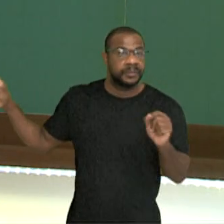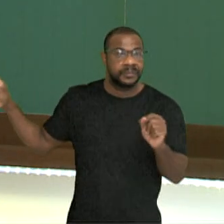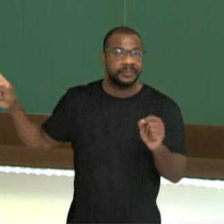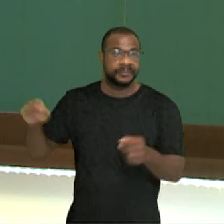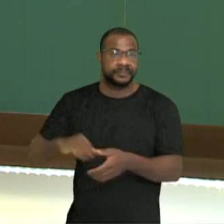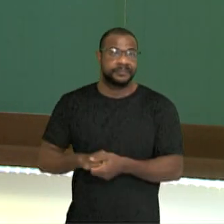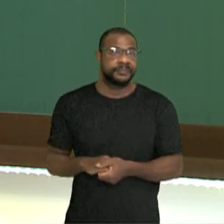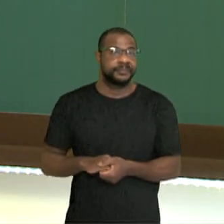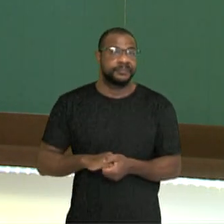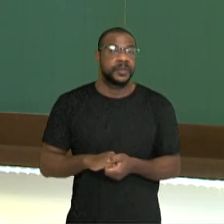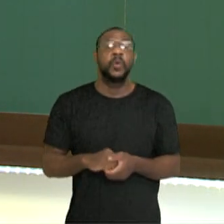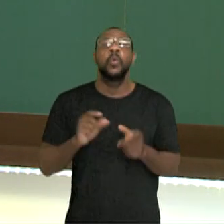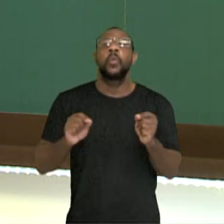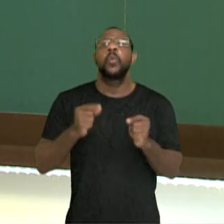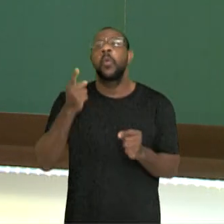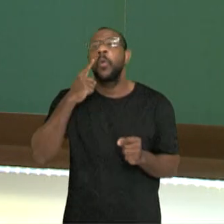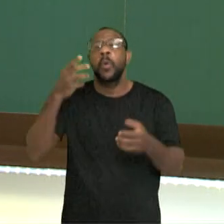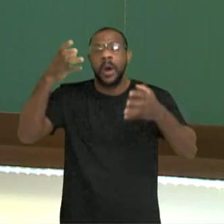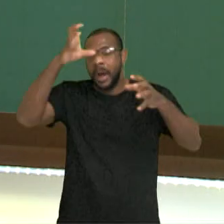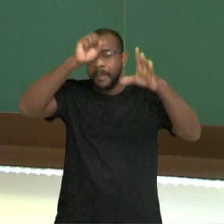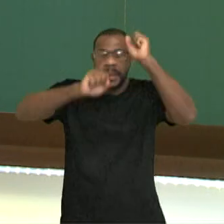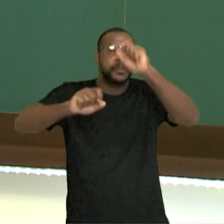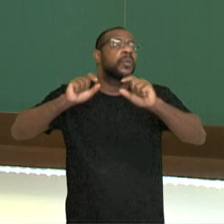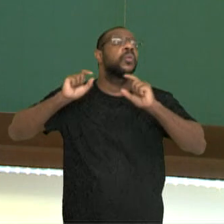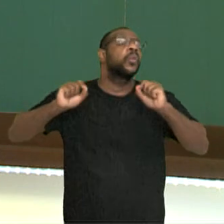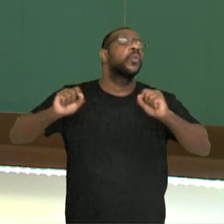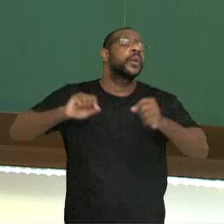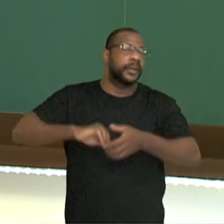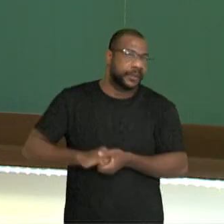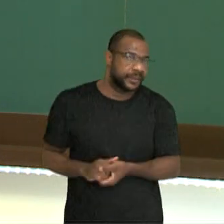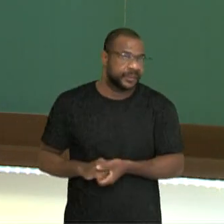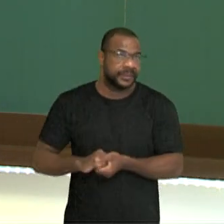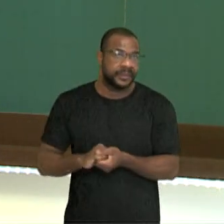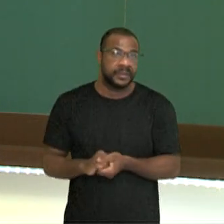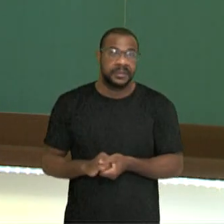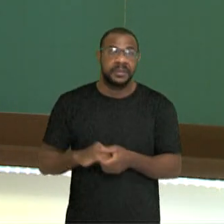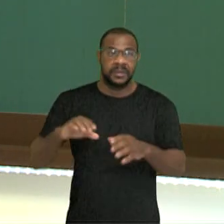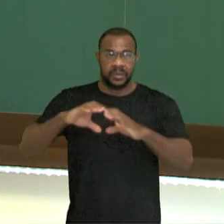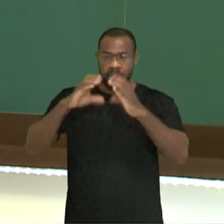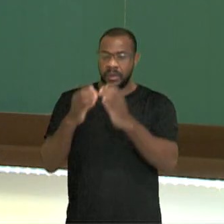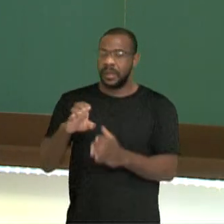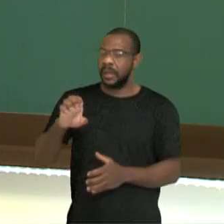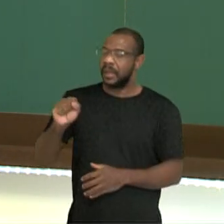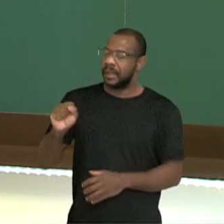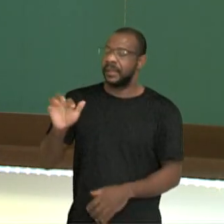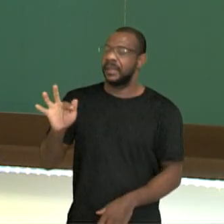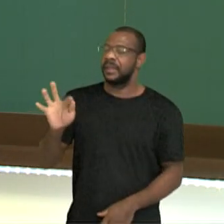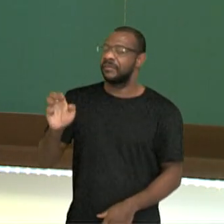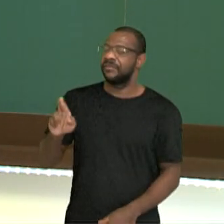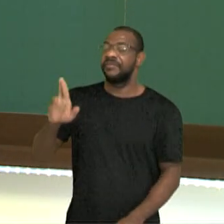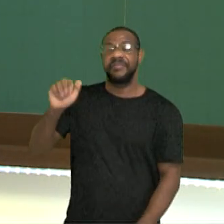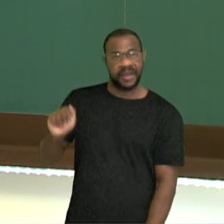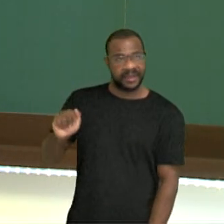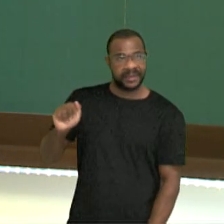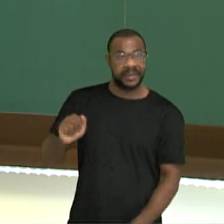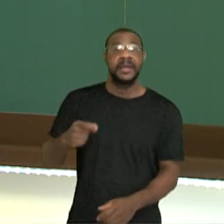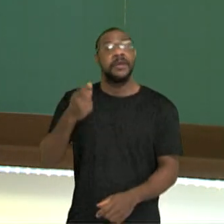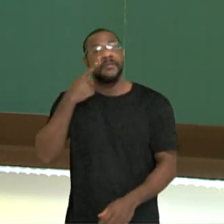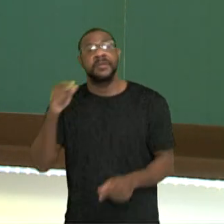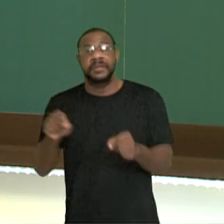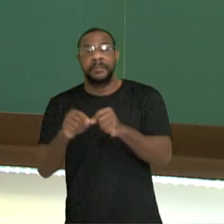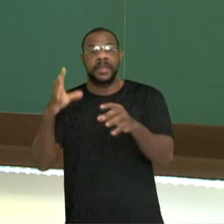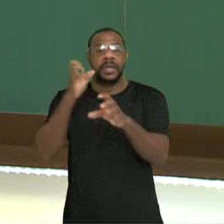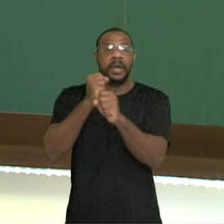resolver. Tranquilo, gente? Hoje a gente viu exatamente o que é uma esfera e vimos como calcular